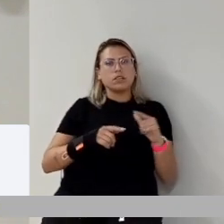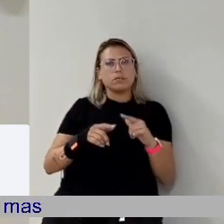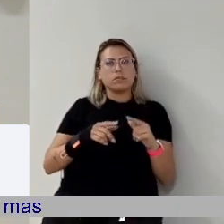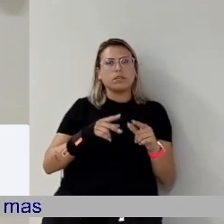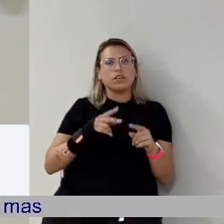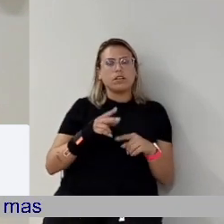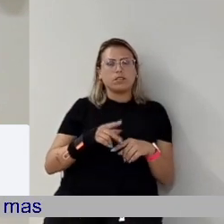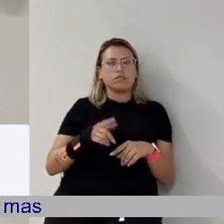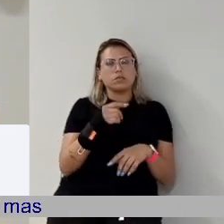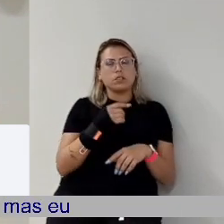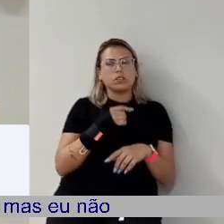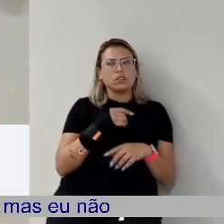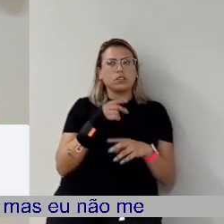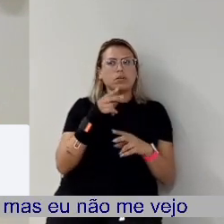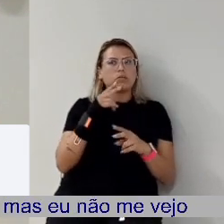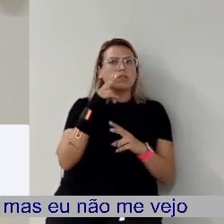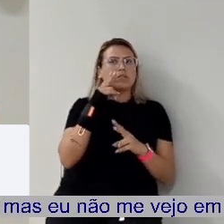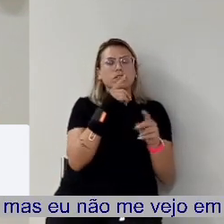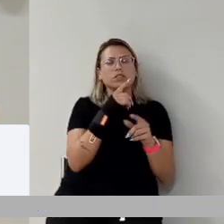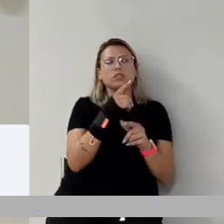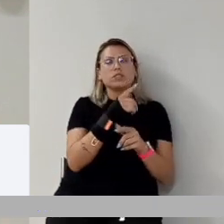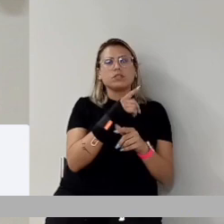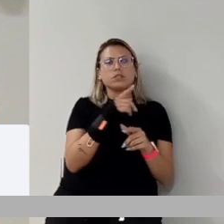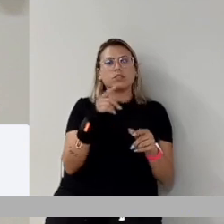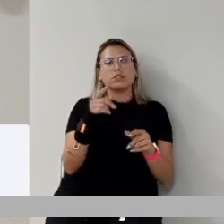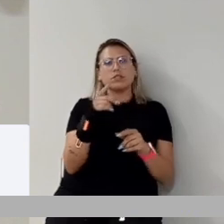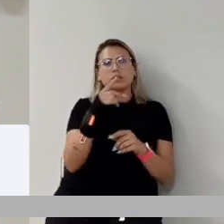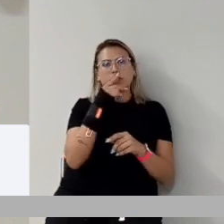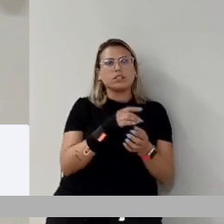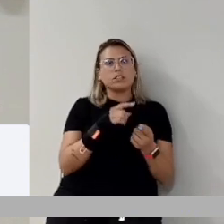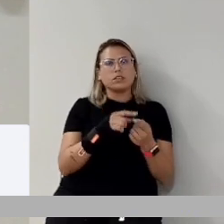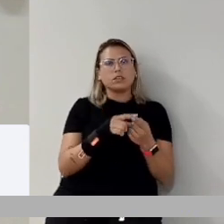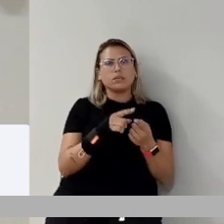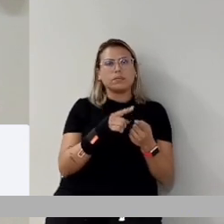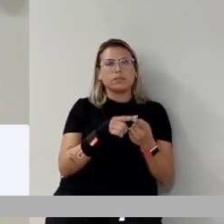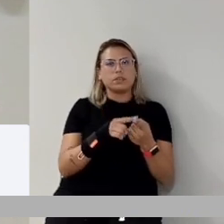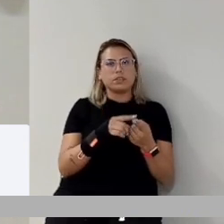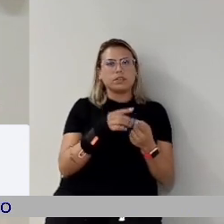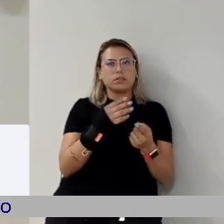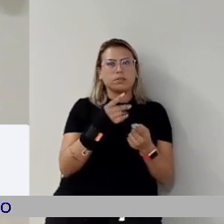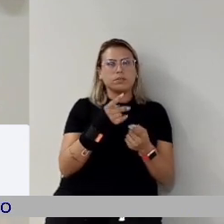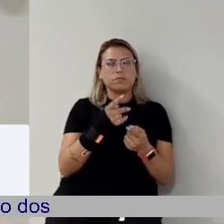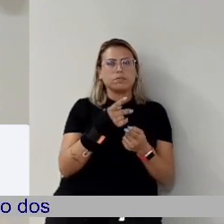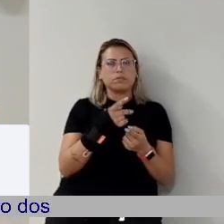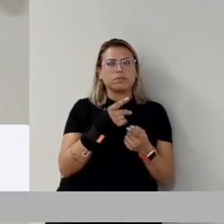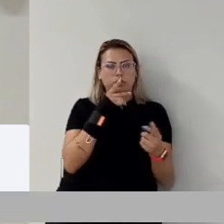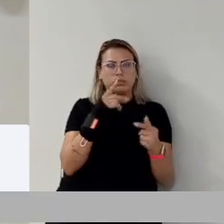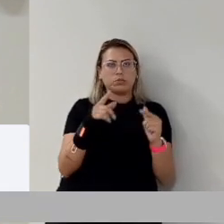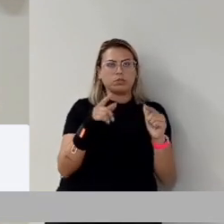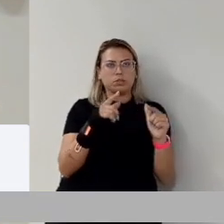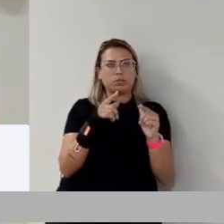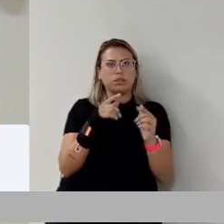eh eu não me vejo em outra sigla partidária a não ser o partido dos trabalhadores